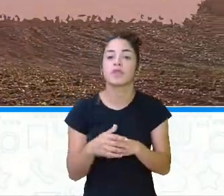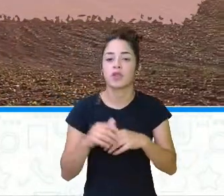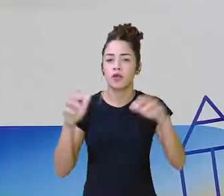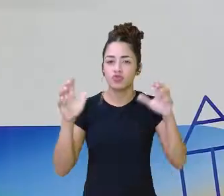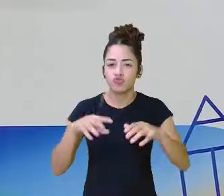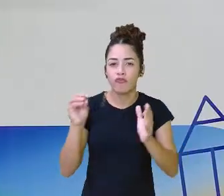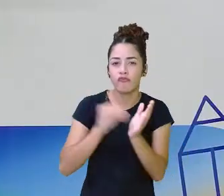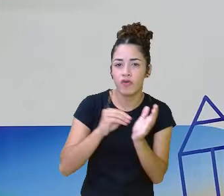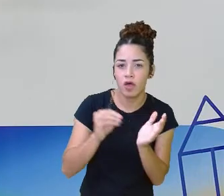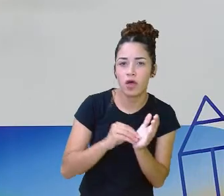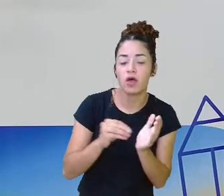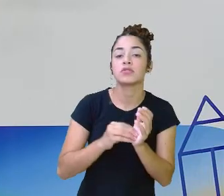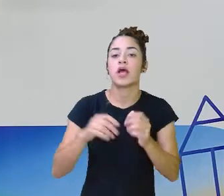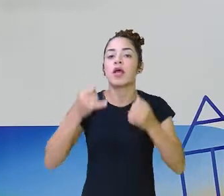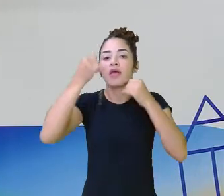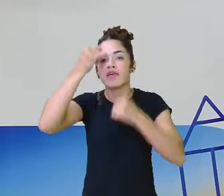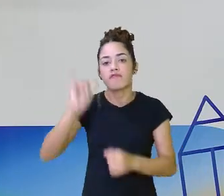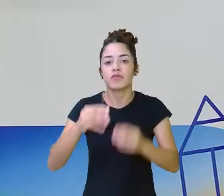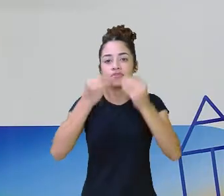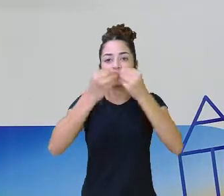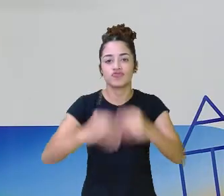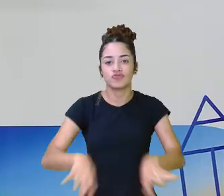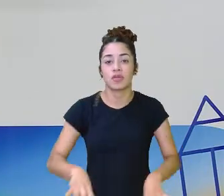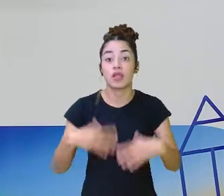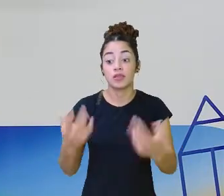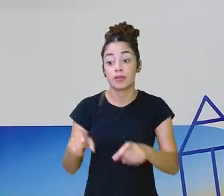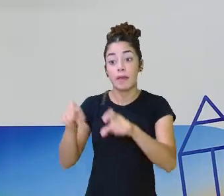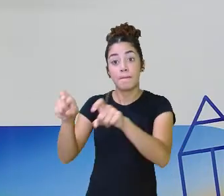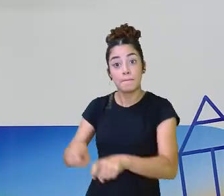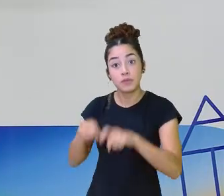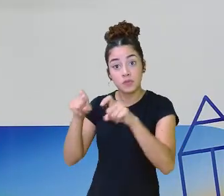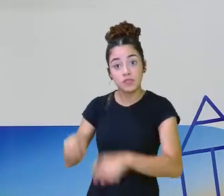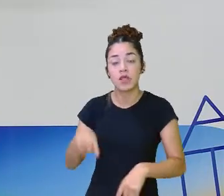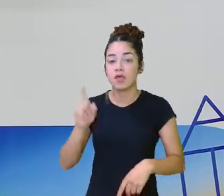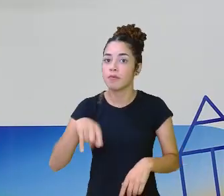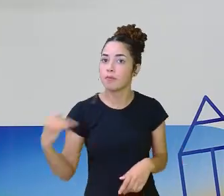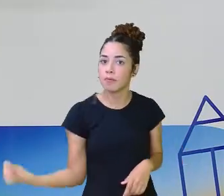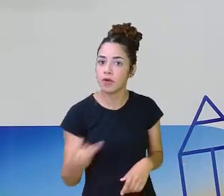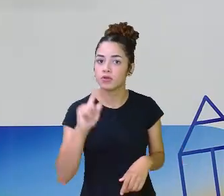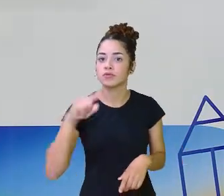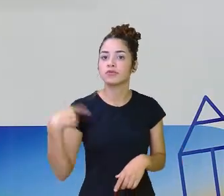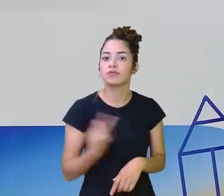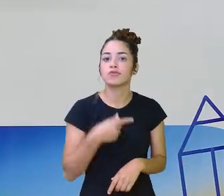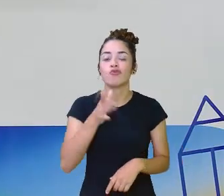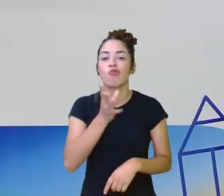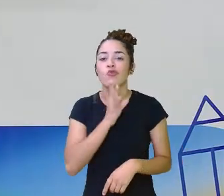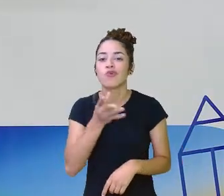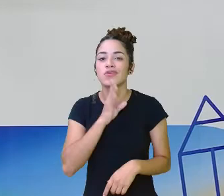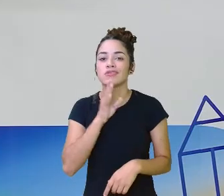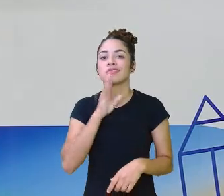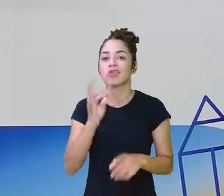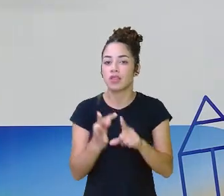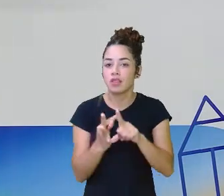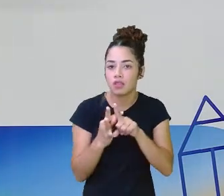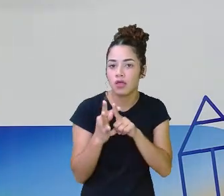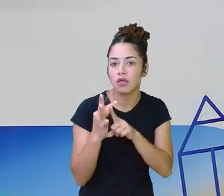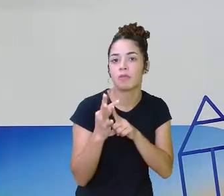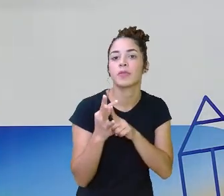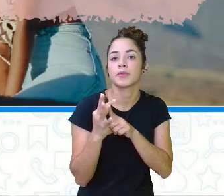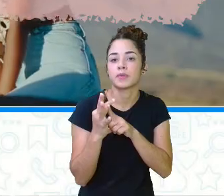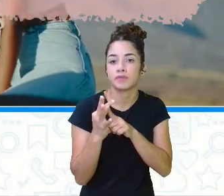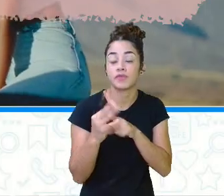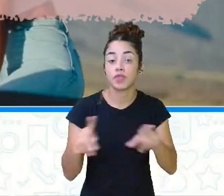prejuízos. Então, na agricultura, é importante a gente saber sobre a temperatura. Outro fator também, ó, quando a gente vai o